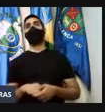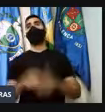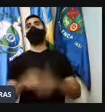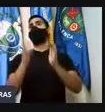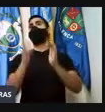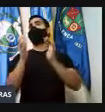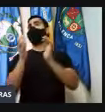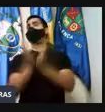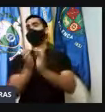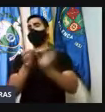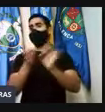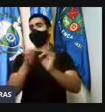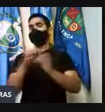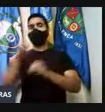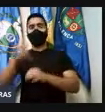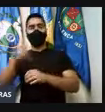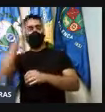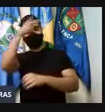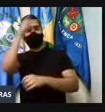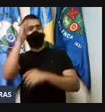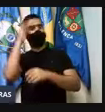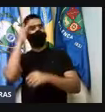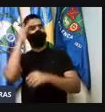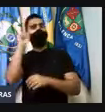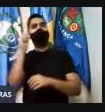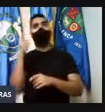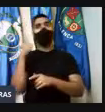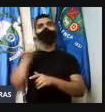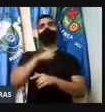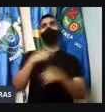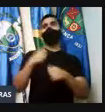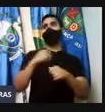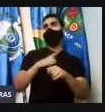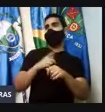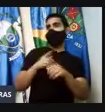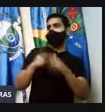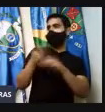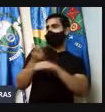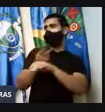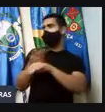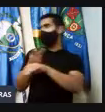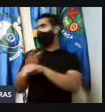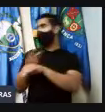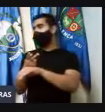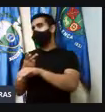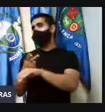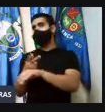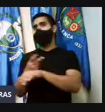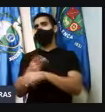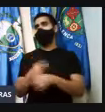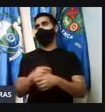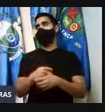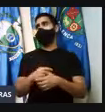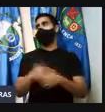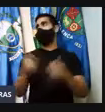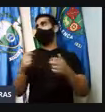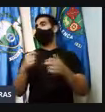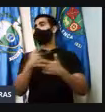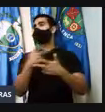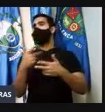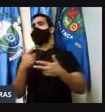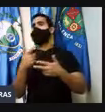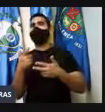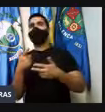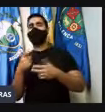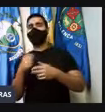da prefeitura entendeu que, para que isso ocorresse, precisava de uma consulta pública, por conta dessa medida ser muito